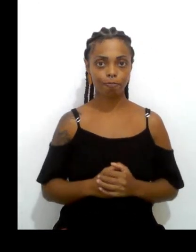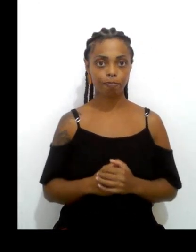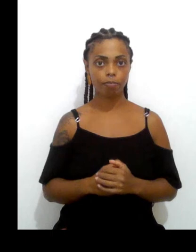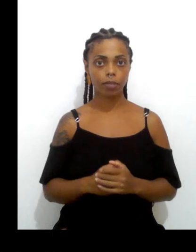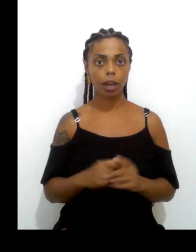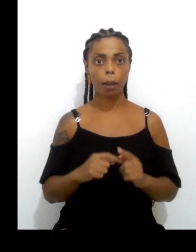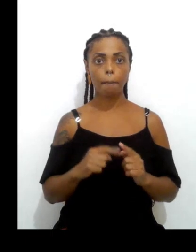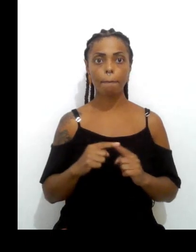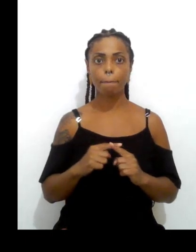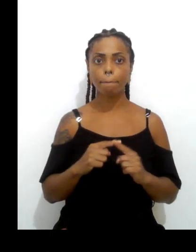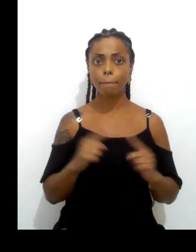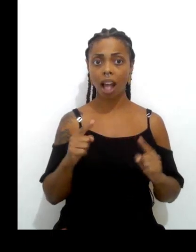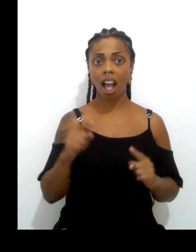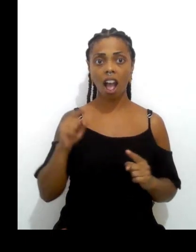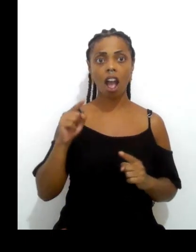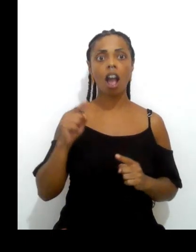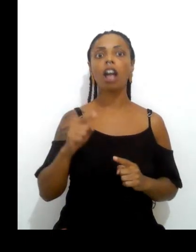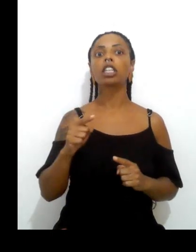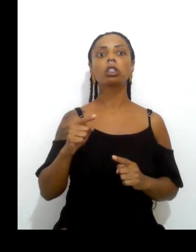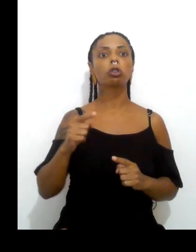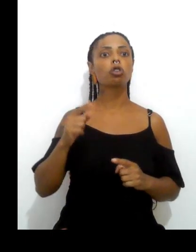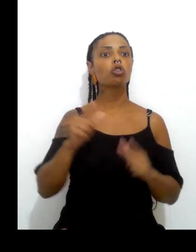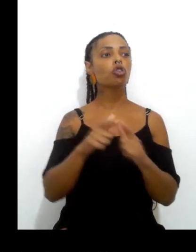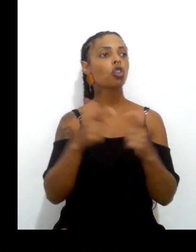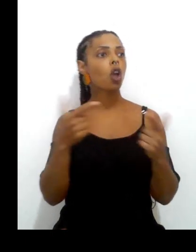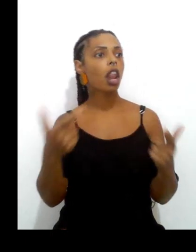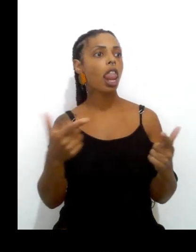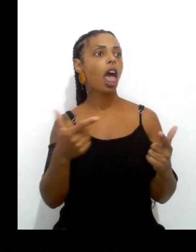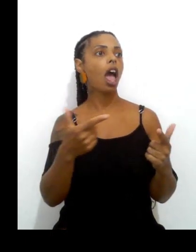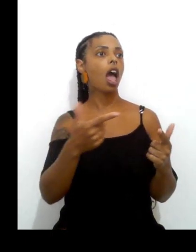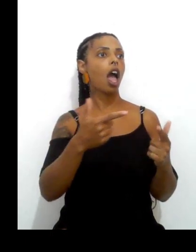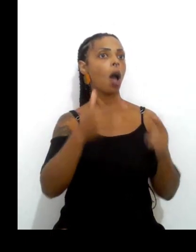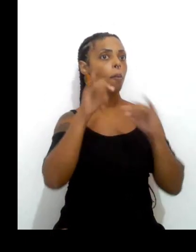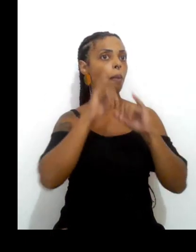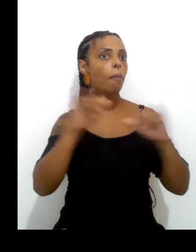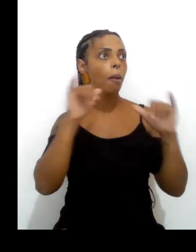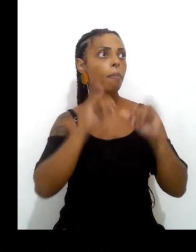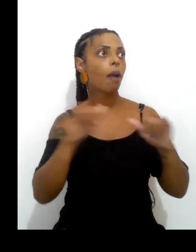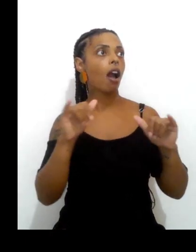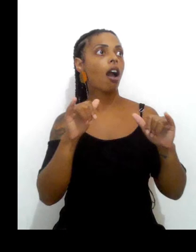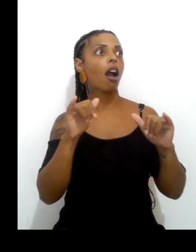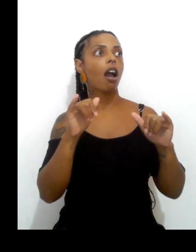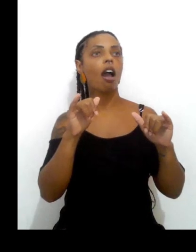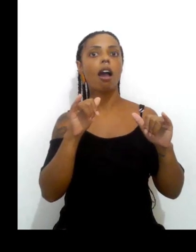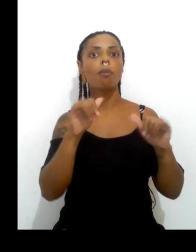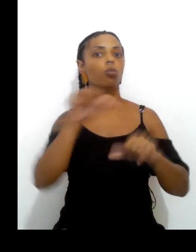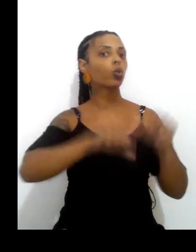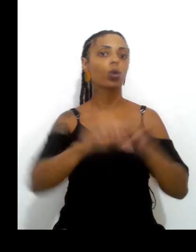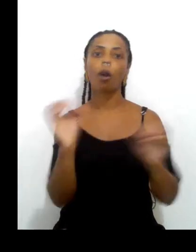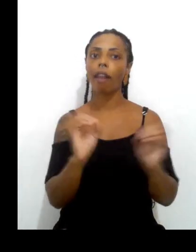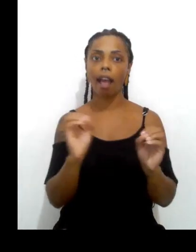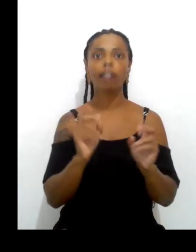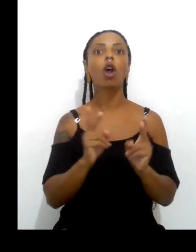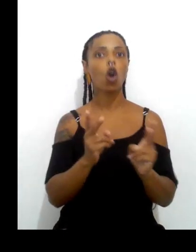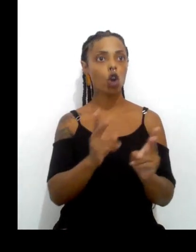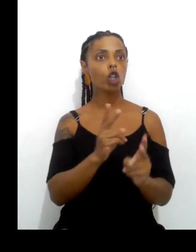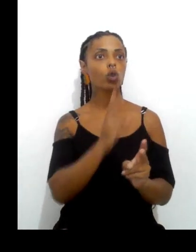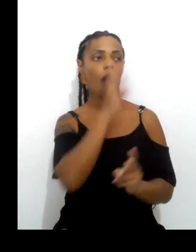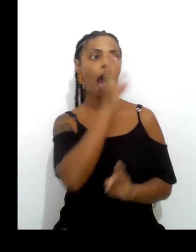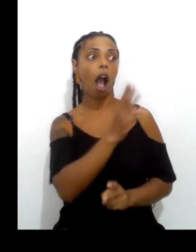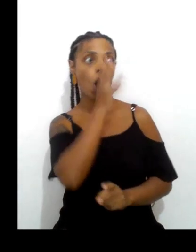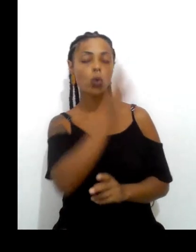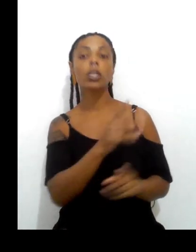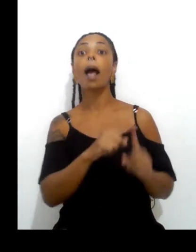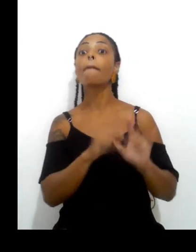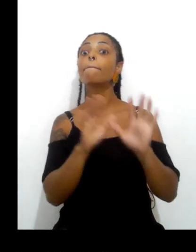establoides a atividade gay em público ainda era condenada mas a perversão já não era mais